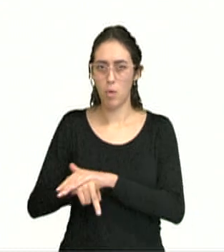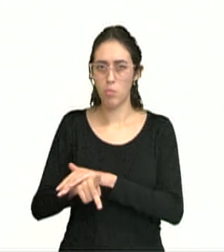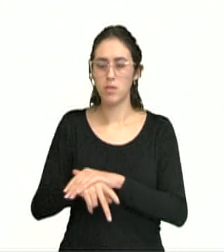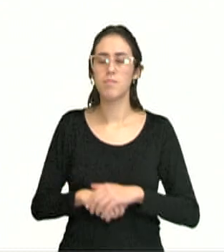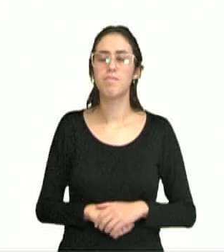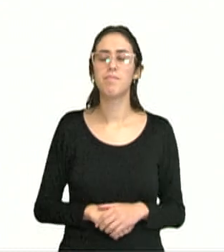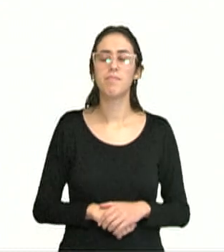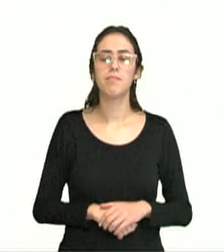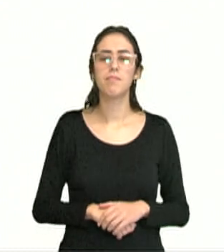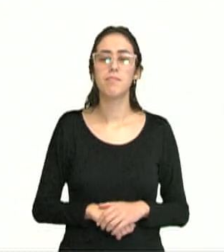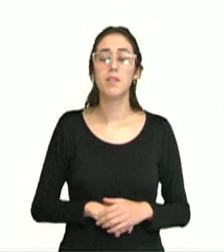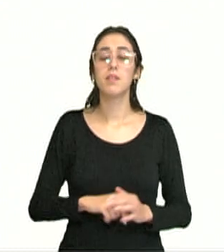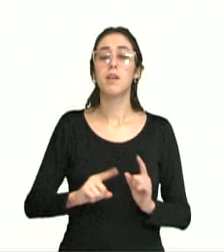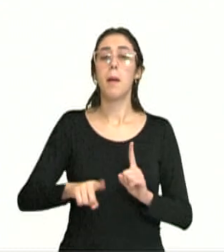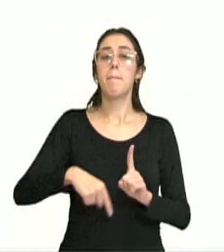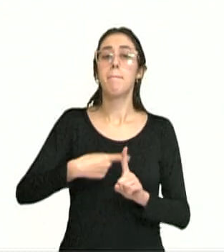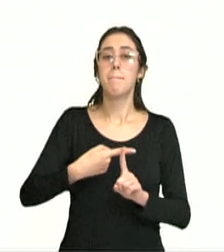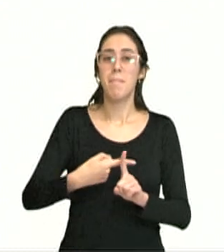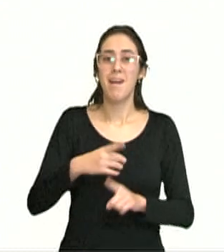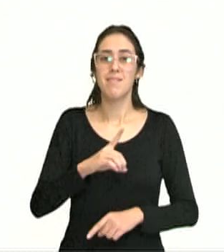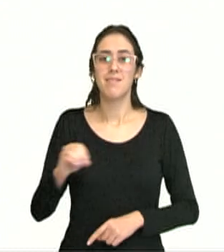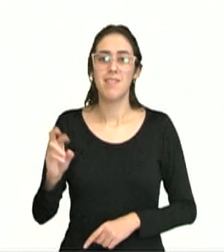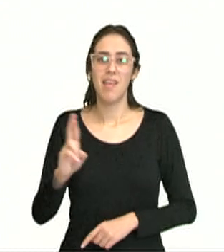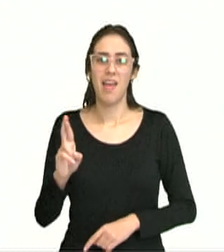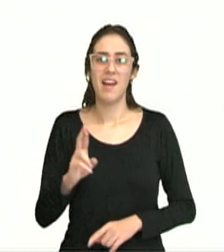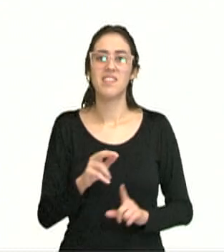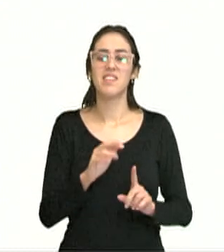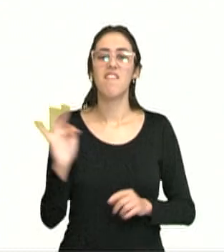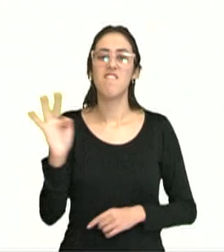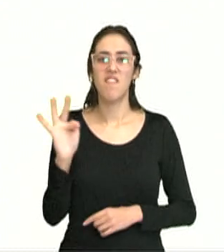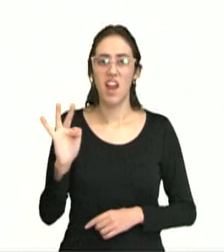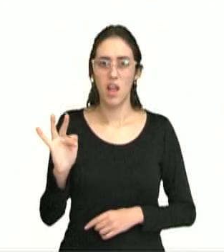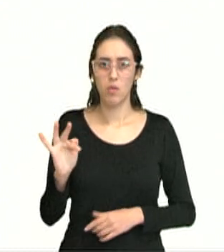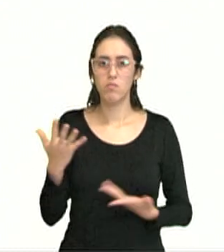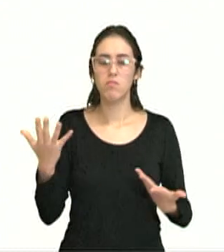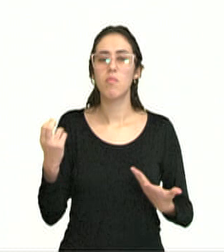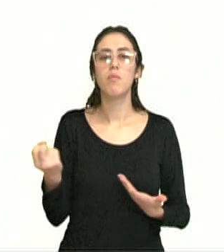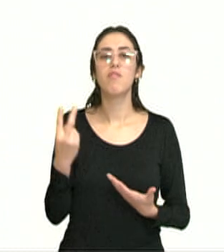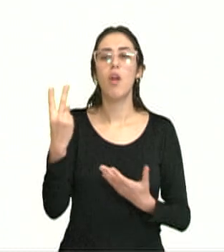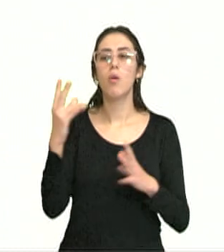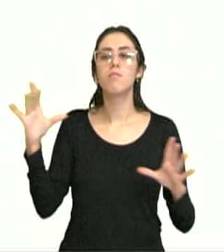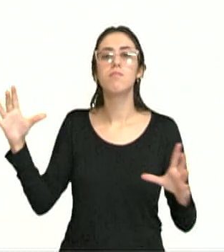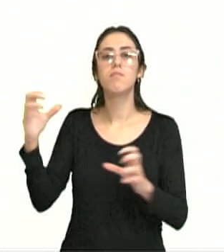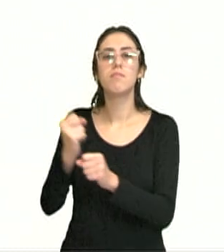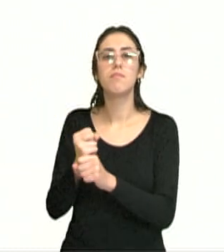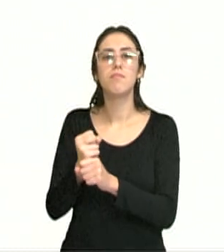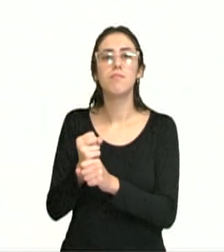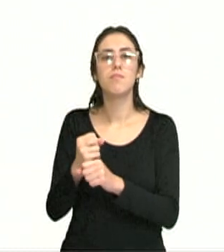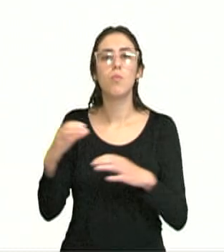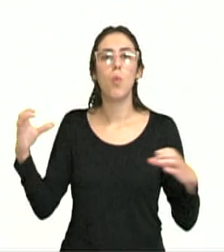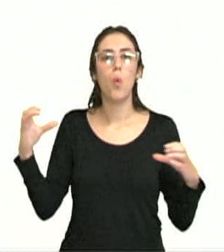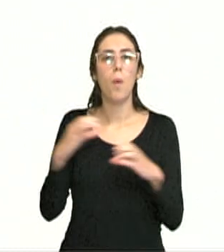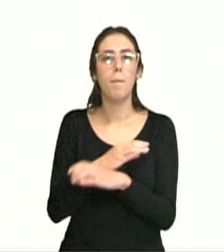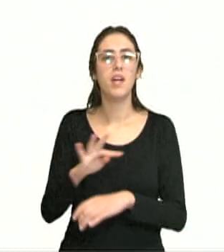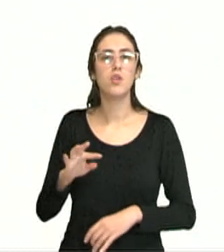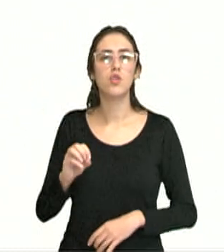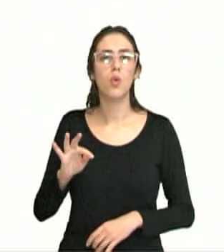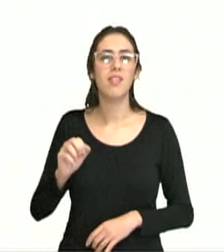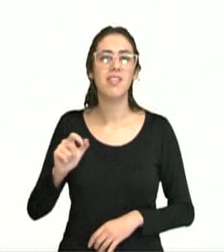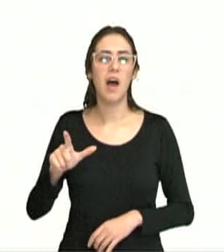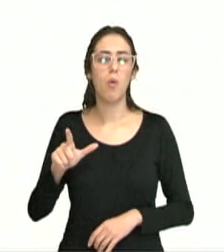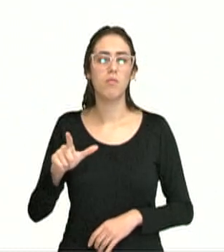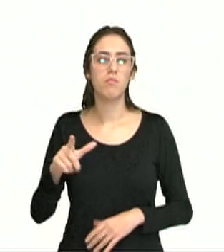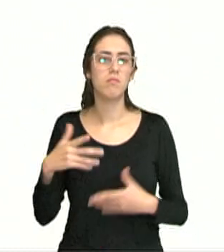janeiro e mais R$100 em fevereiro. Qual vai ser o valor no final de março que você